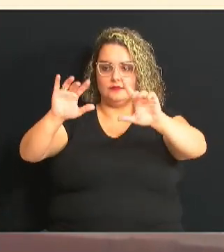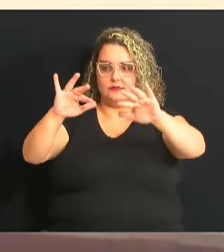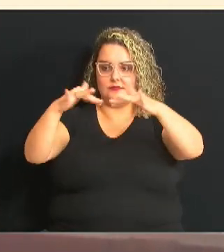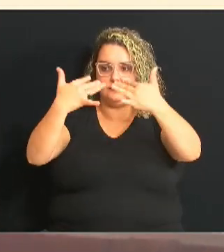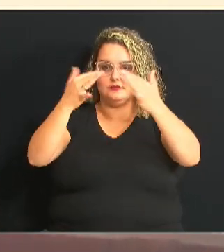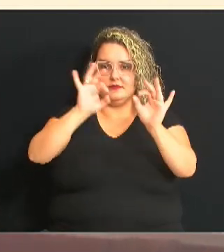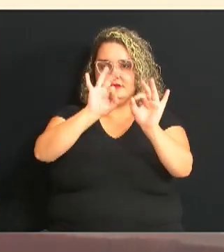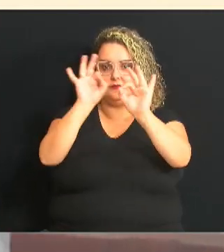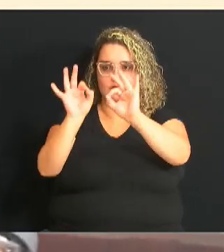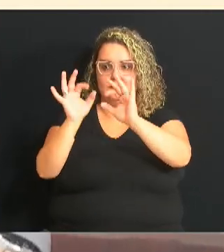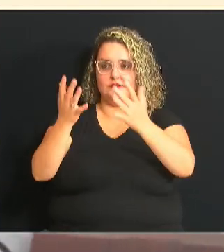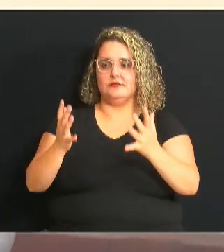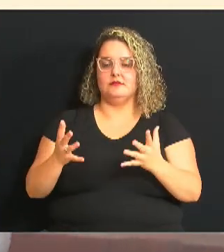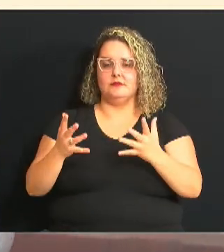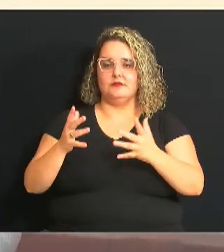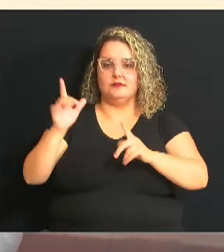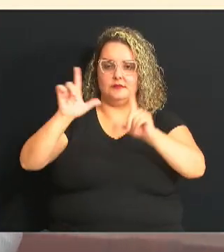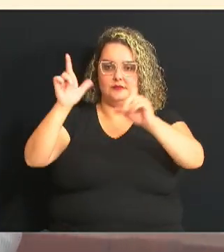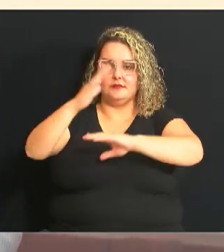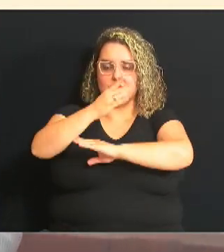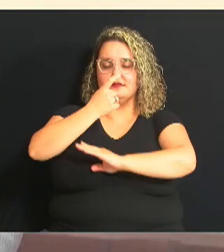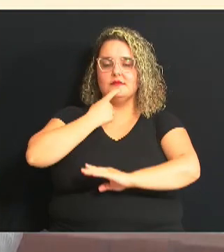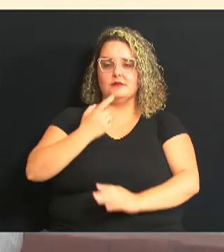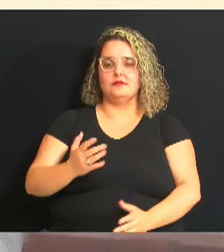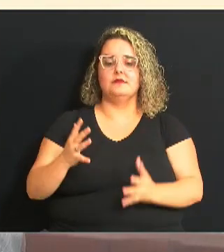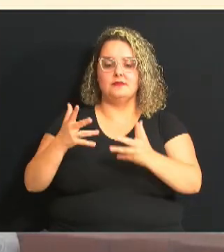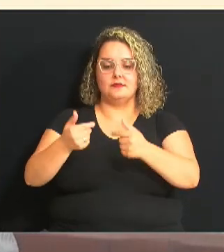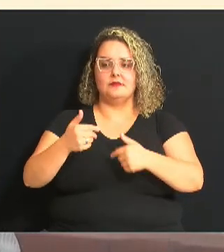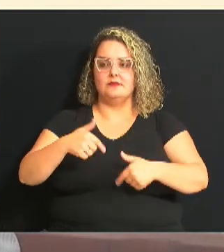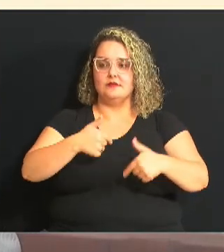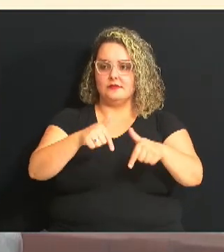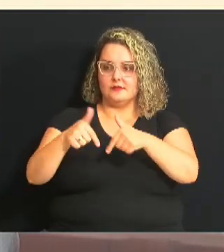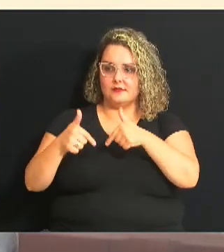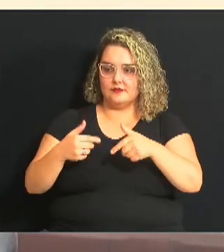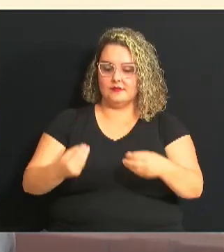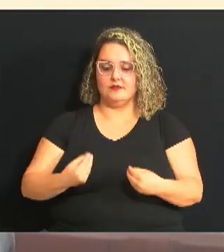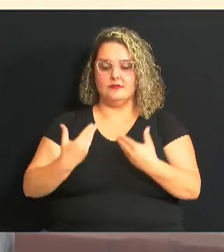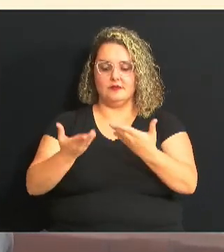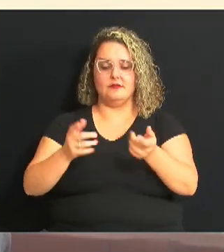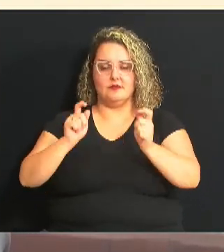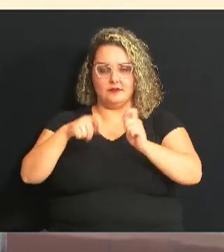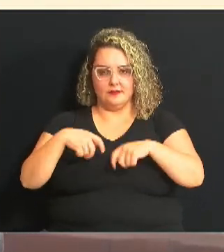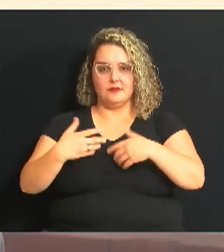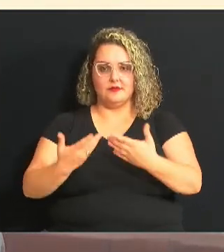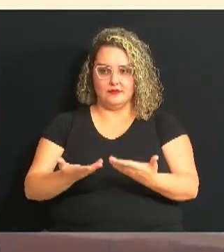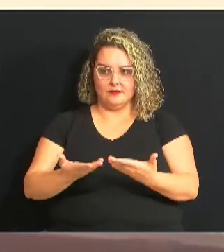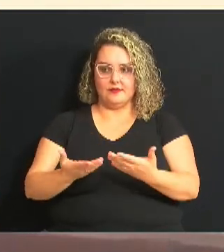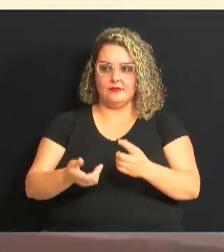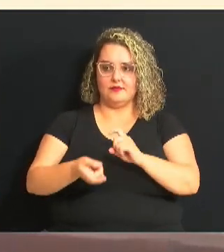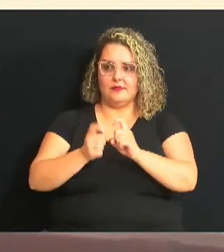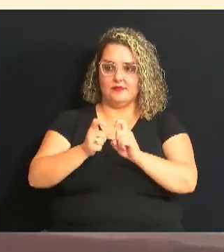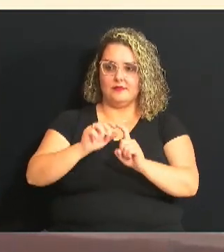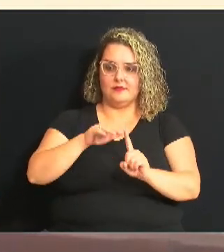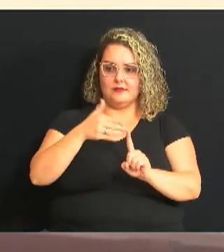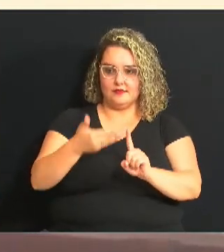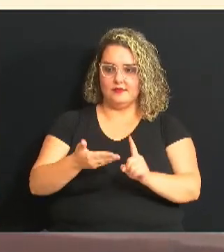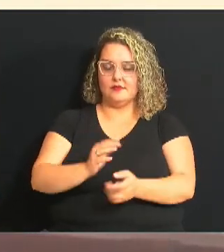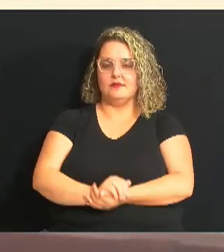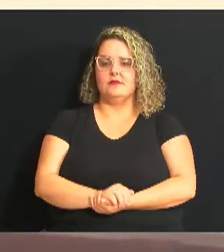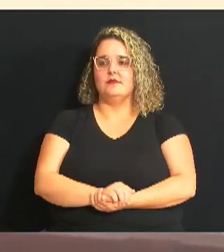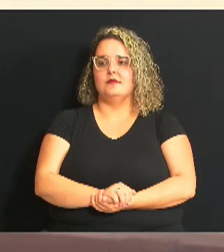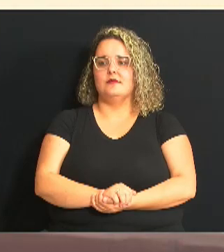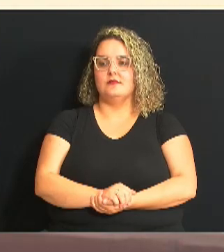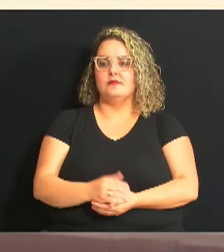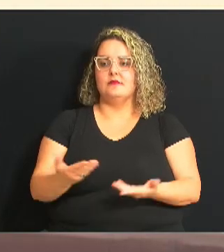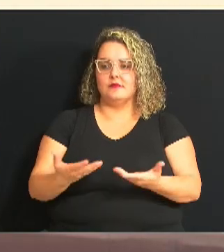nossos funcionários que estão proporcionando, né, essa nossa reunião solene. Dessa